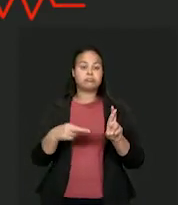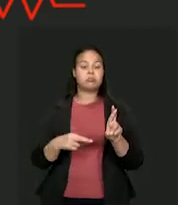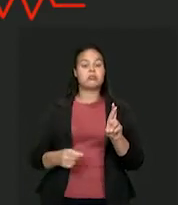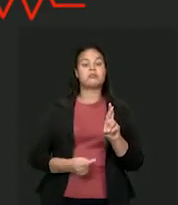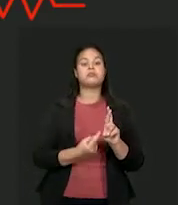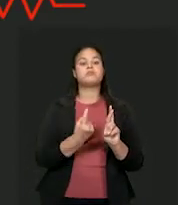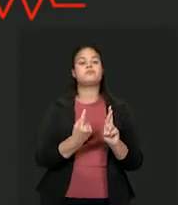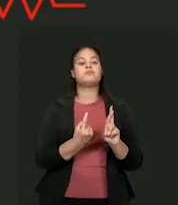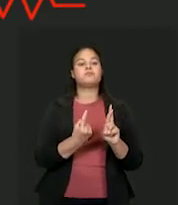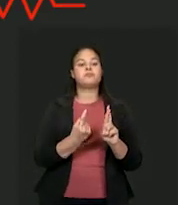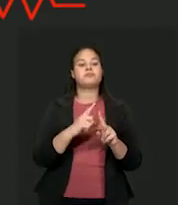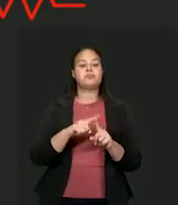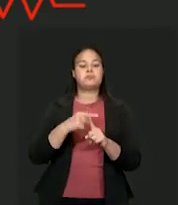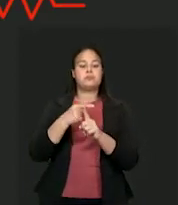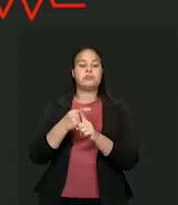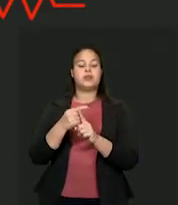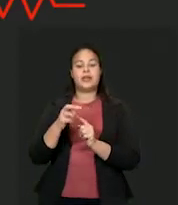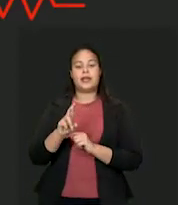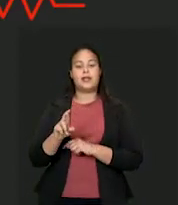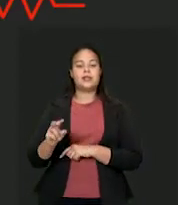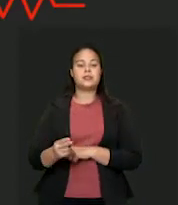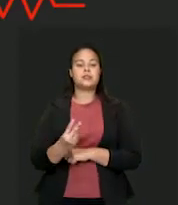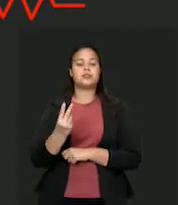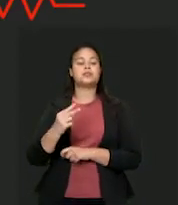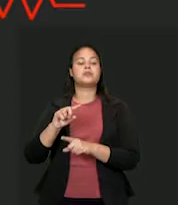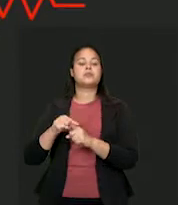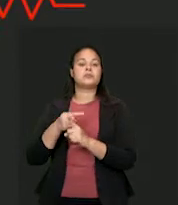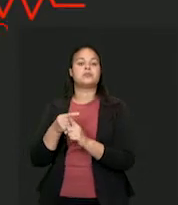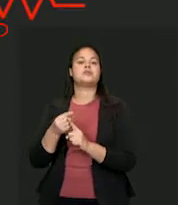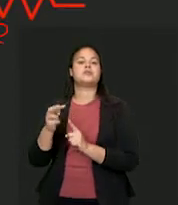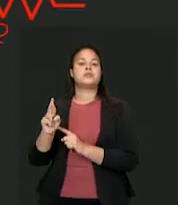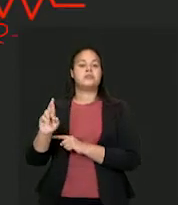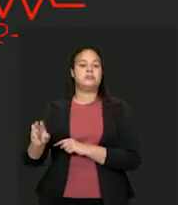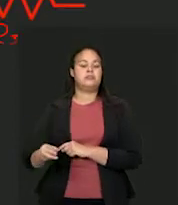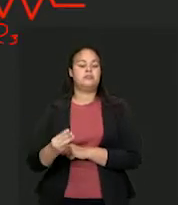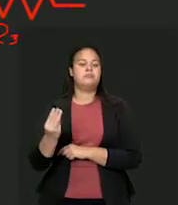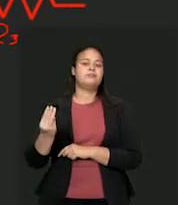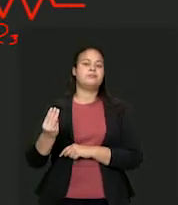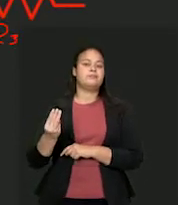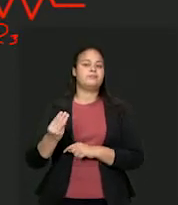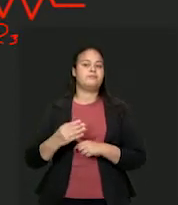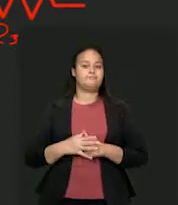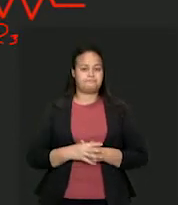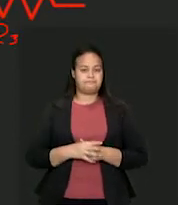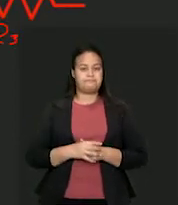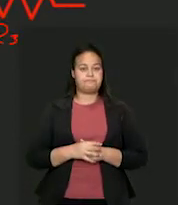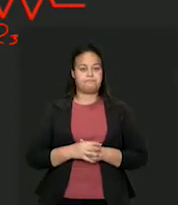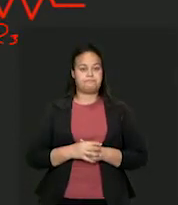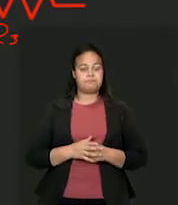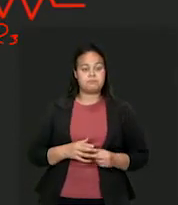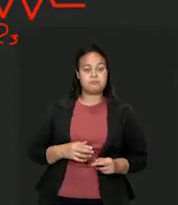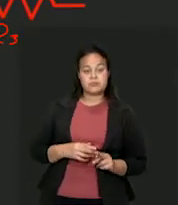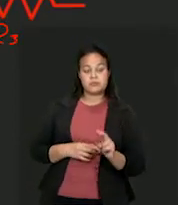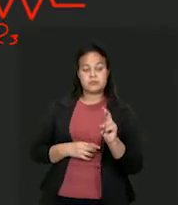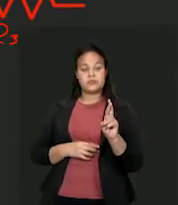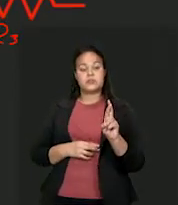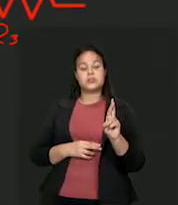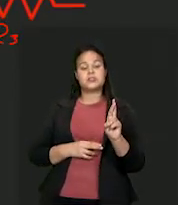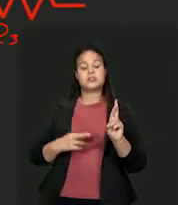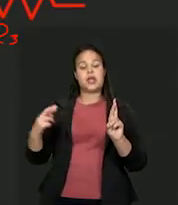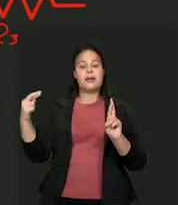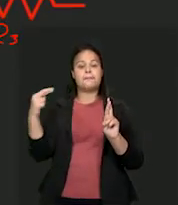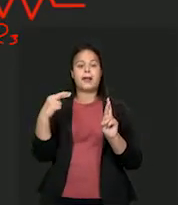R1 mais R2 mais R3. Então, a resistência